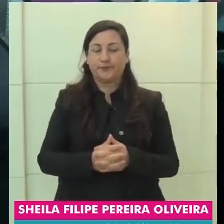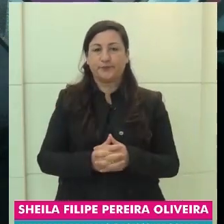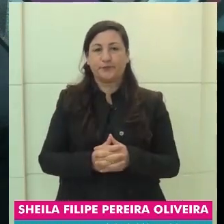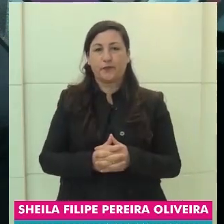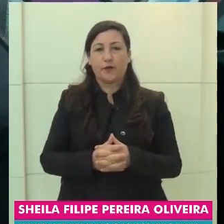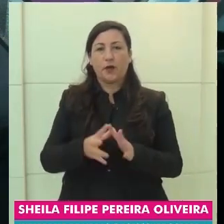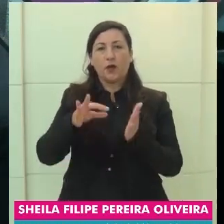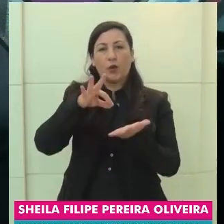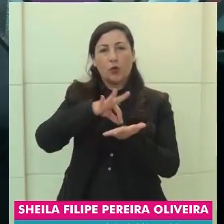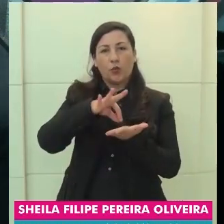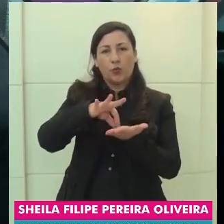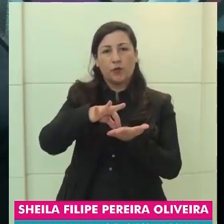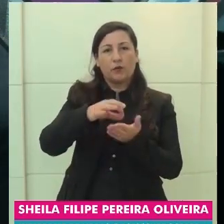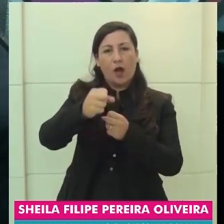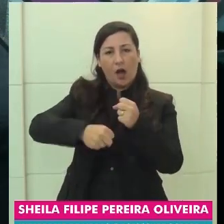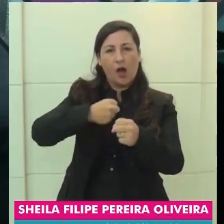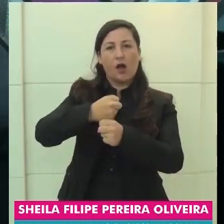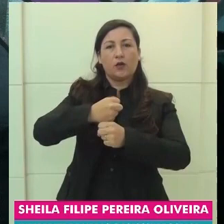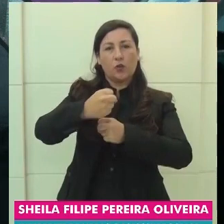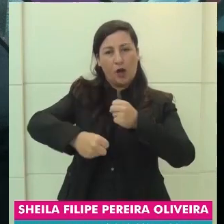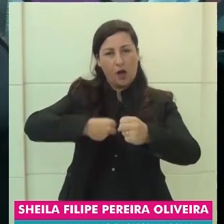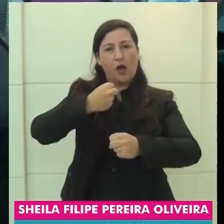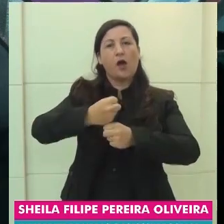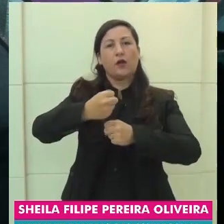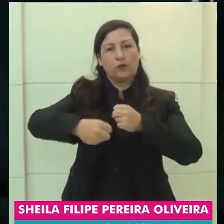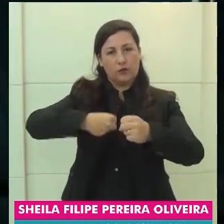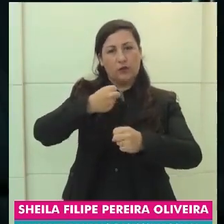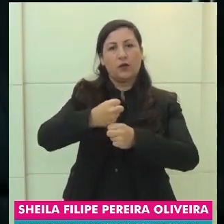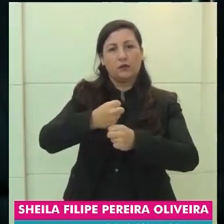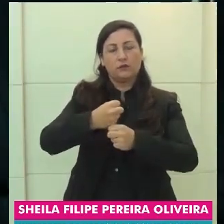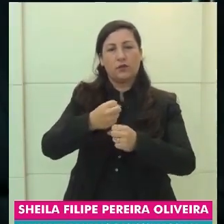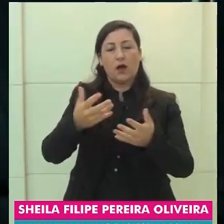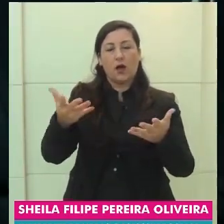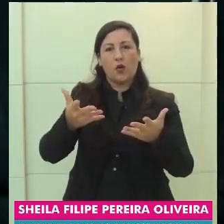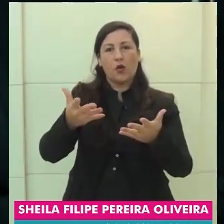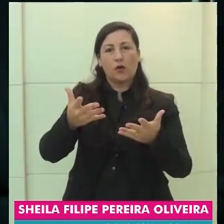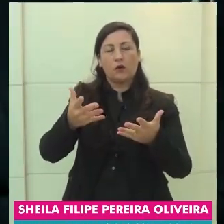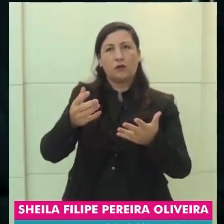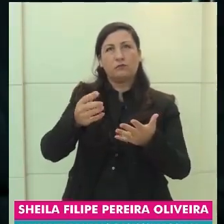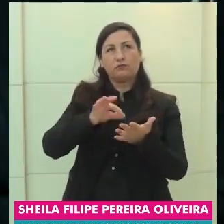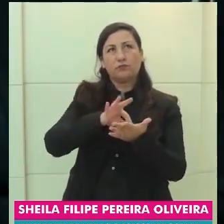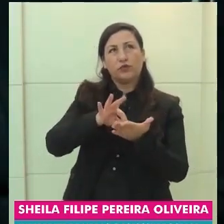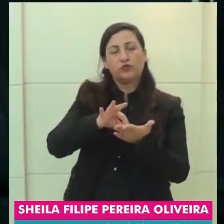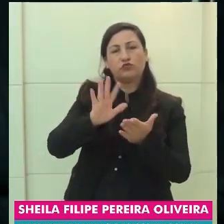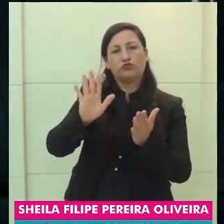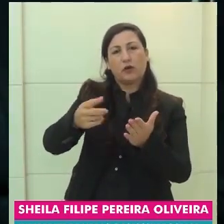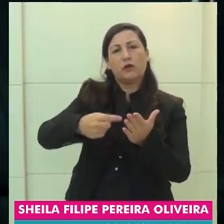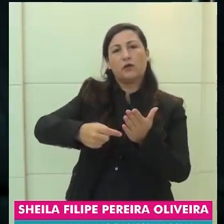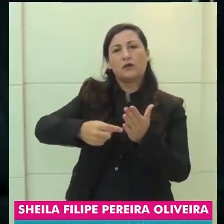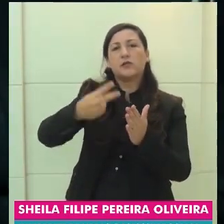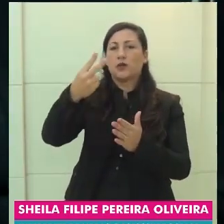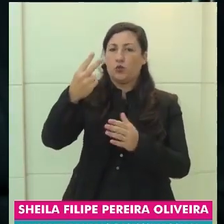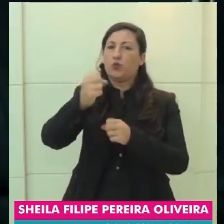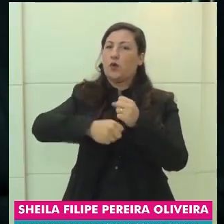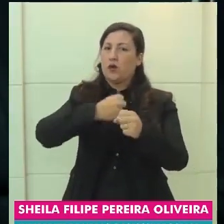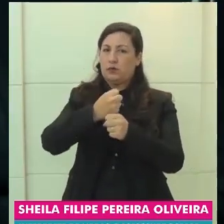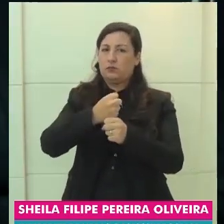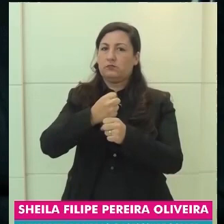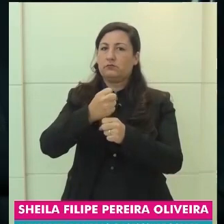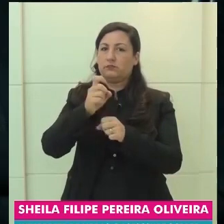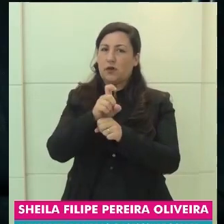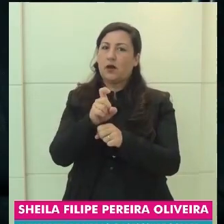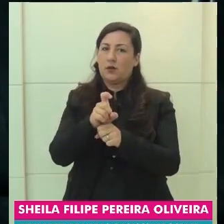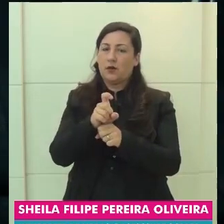Esse bingo vocês realizam todo ano, né? O bingo é o segundo. A gente fez um meleiro há cinco anos atrás